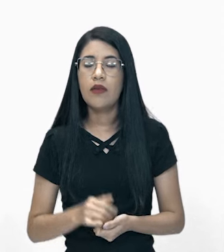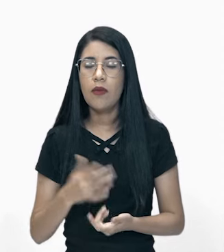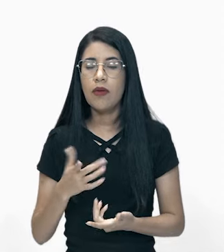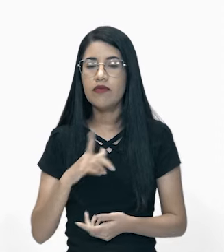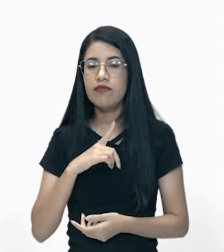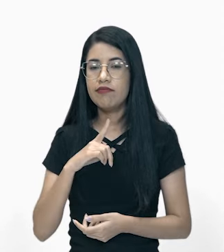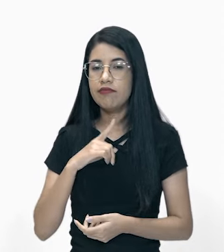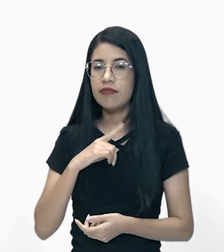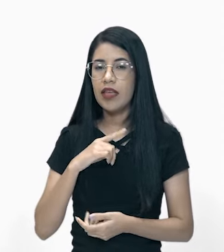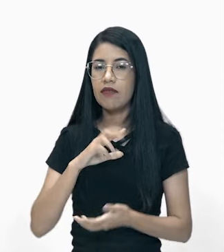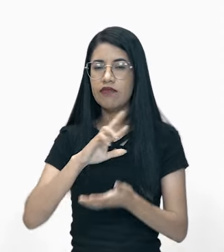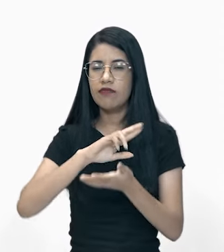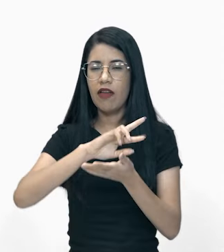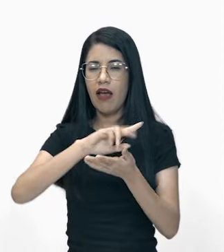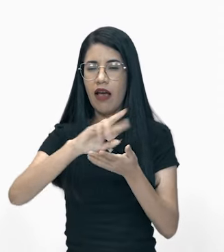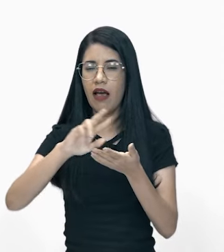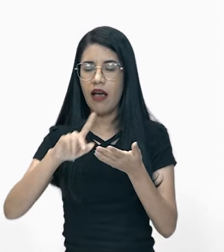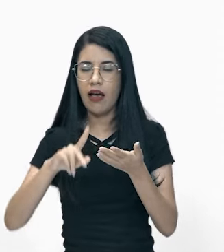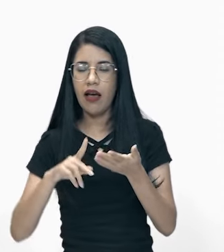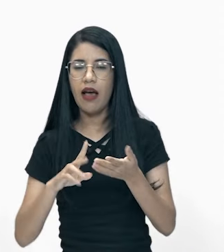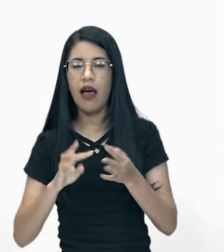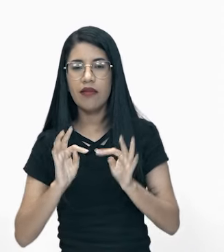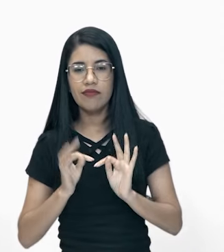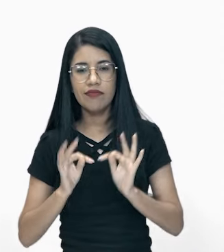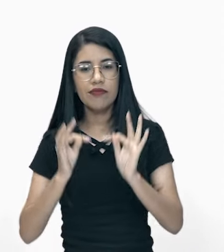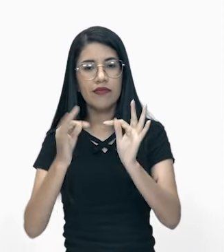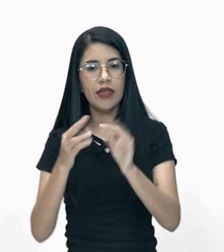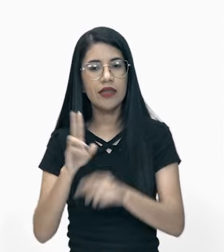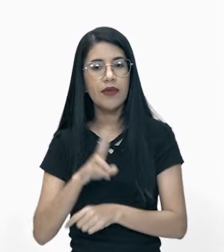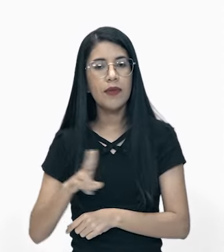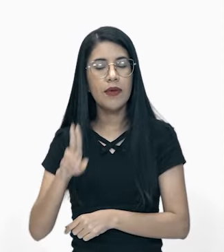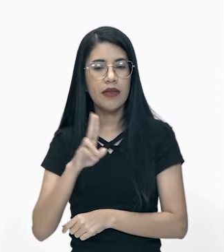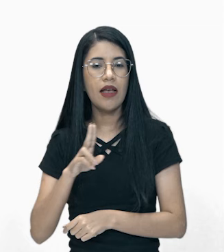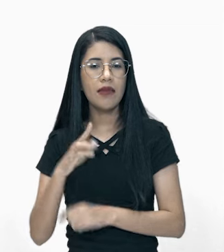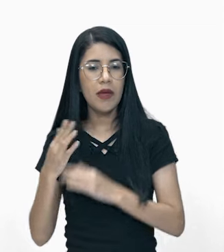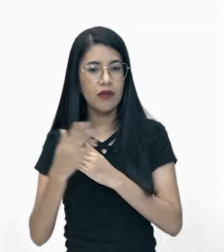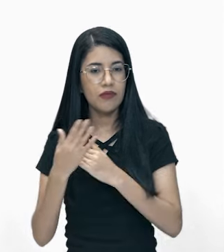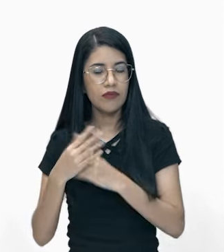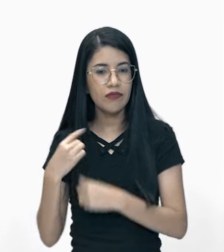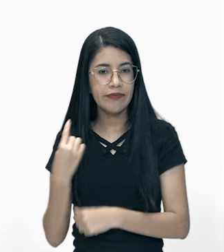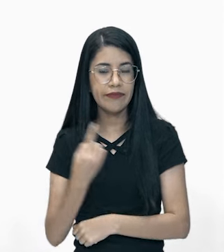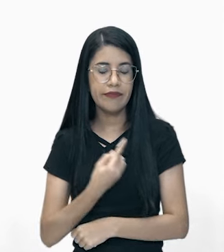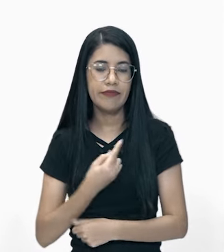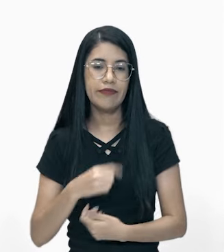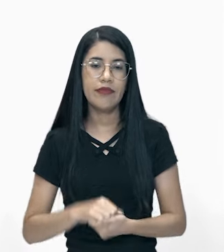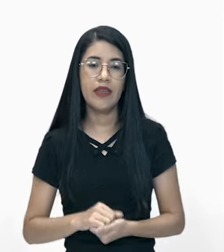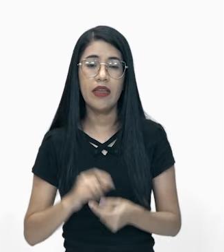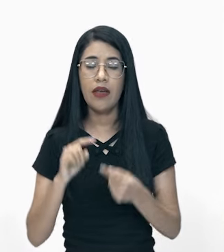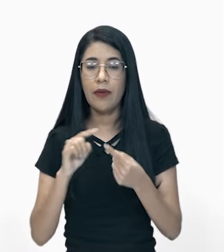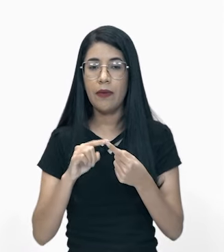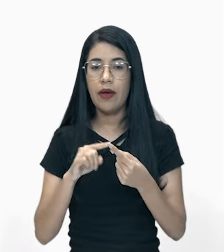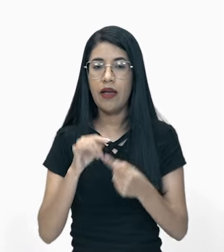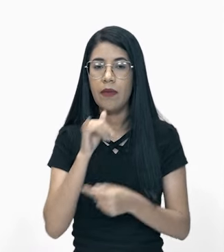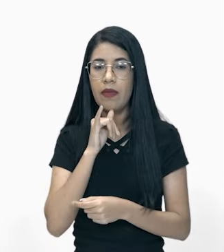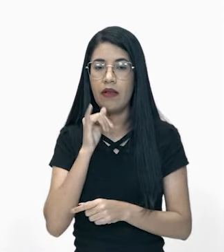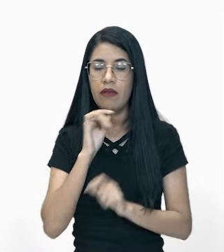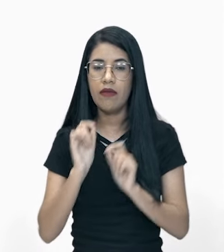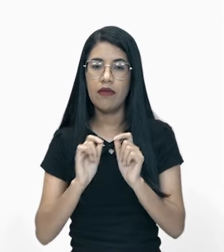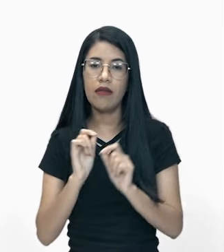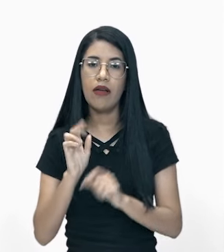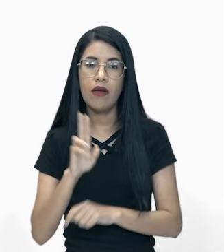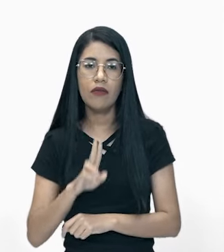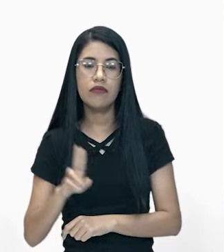tem várias tecnologias ao nosso favor. E uma delas é a aplicação